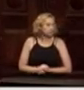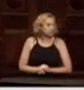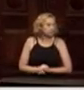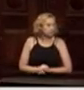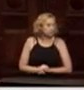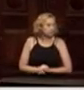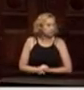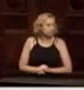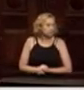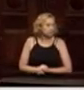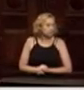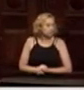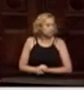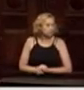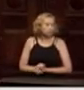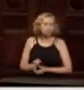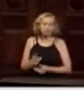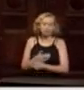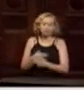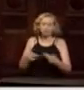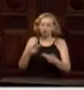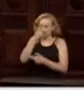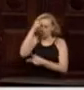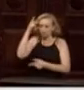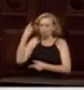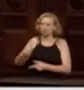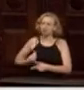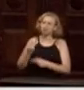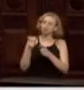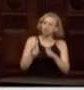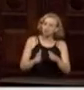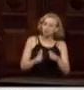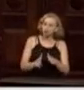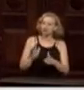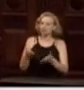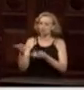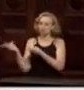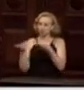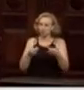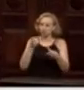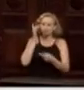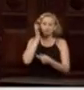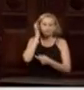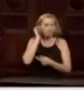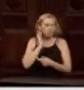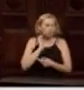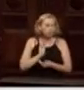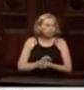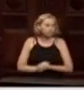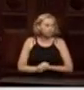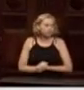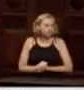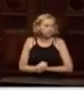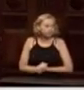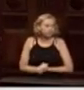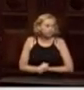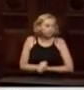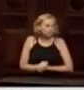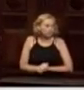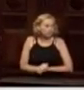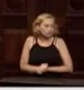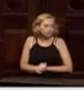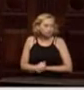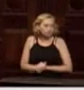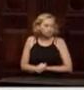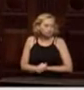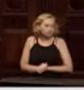das mais interessantes que passou por aqui. Como dizia o poeta Castro Alves, foi o mais belo espetáculo de juventude